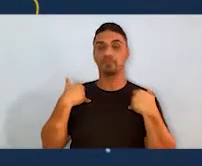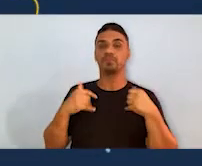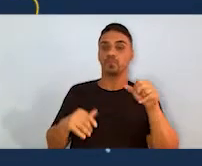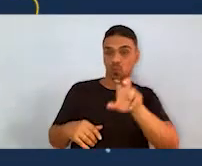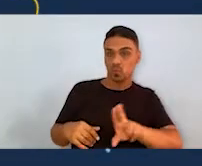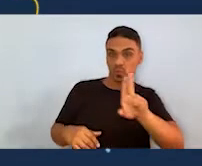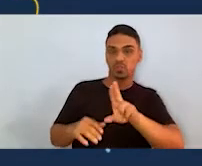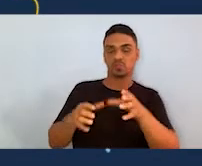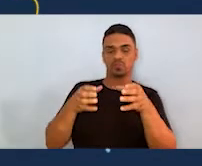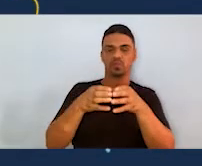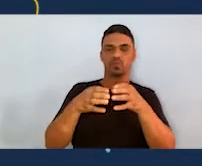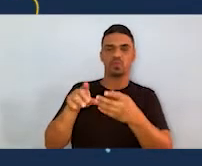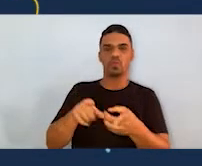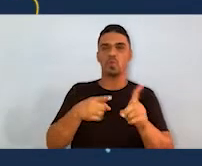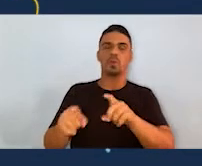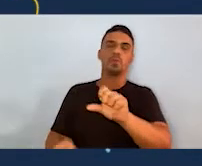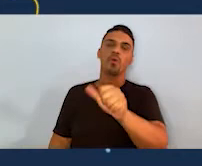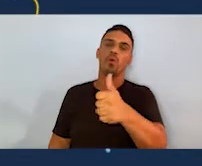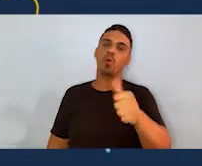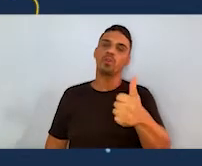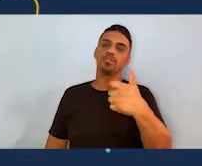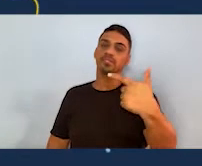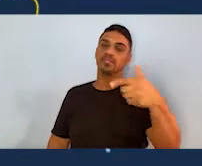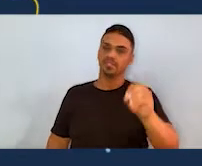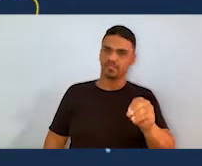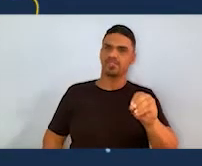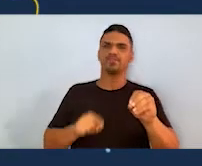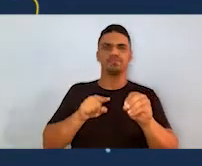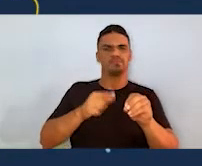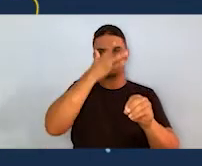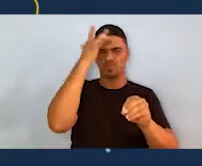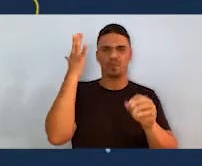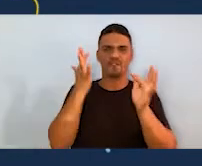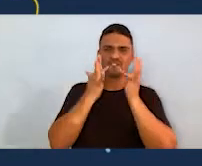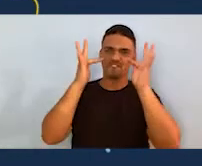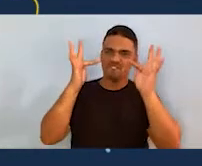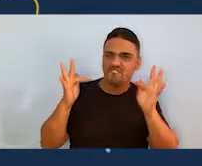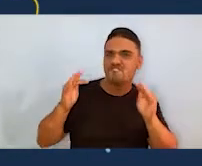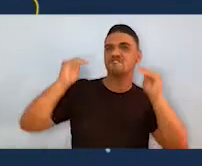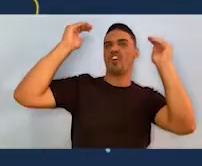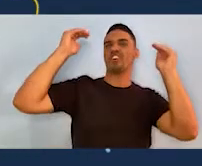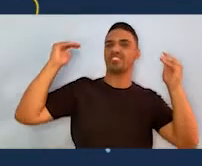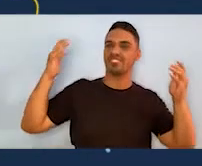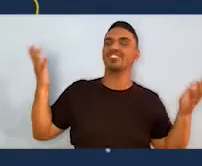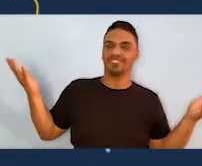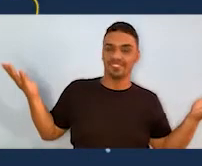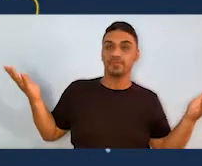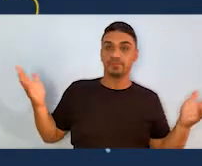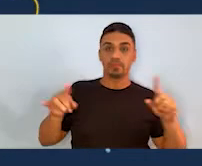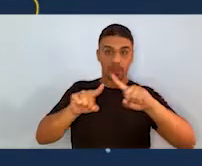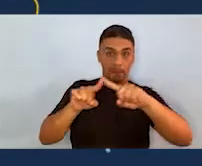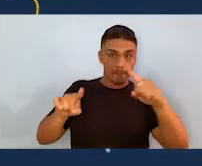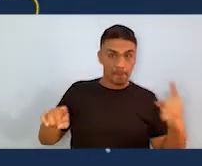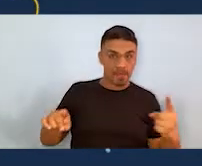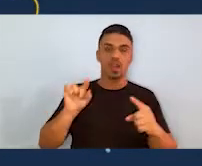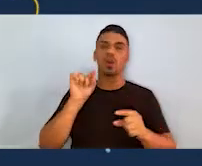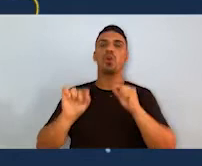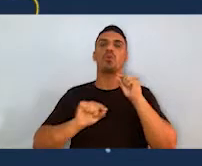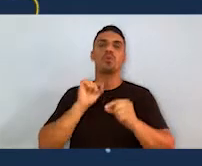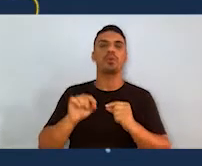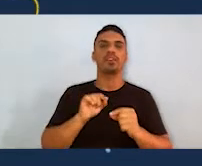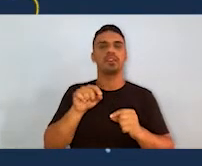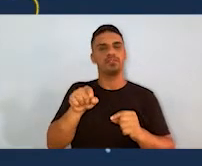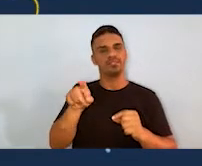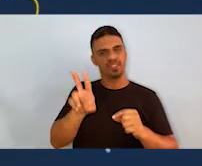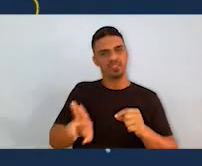clipe da banda 1120, que também foi outro projeto maravilhoso, com muita gente foda. Mas, assim, a questão de você